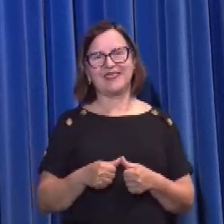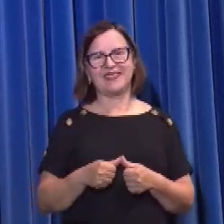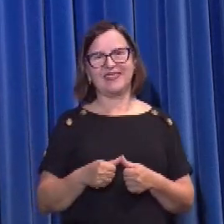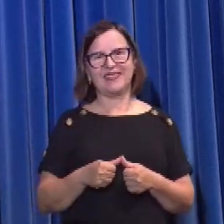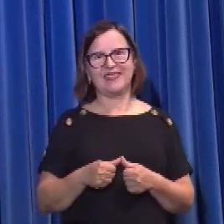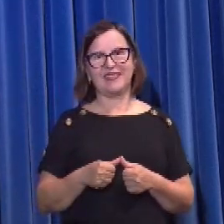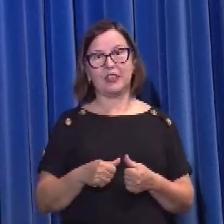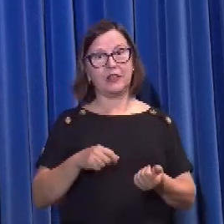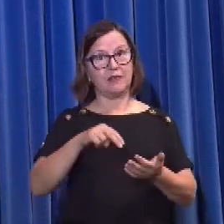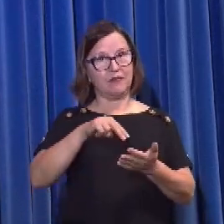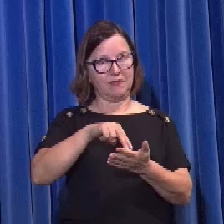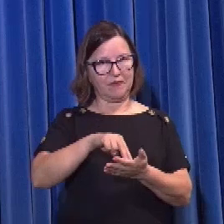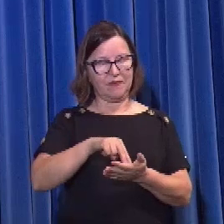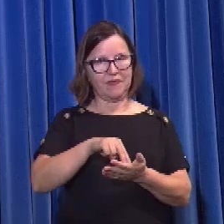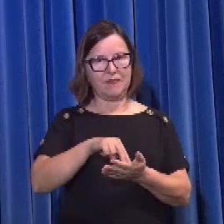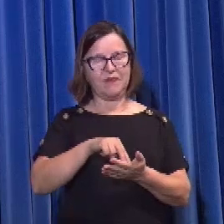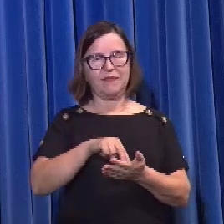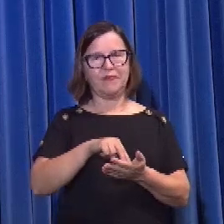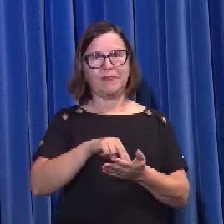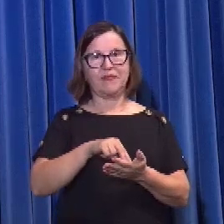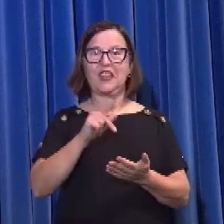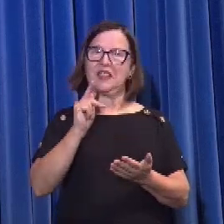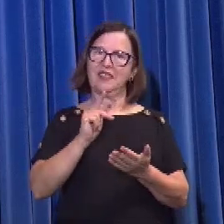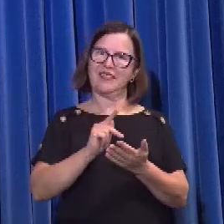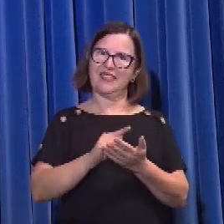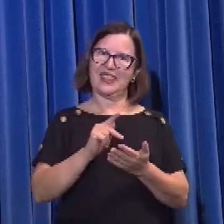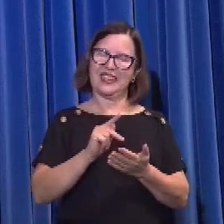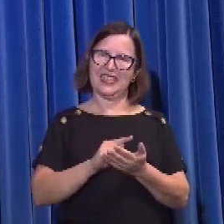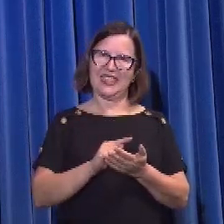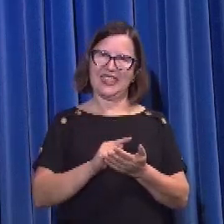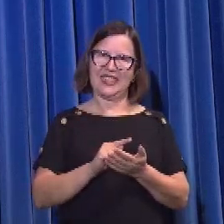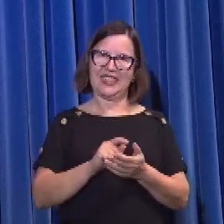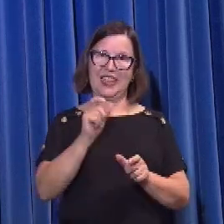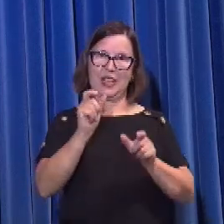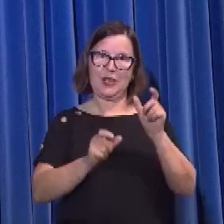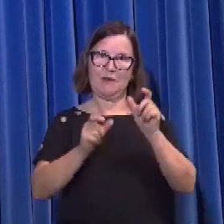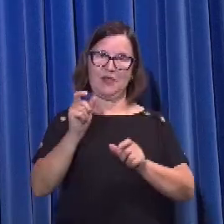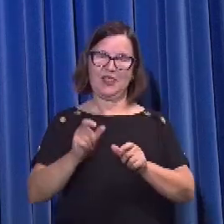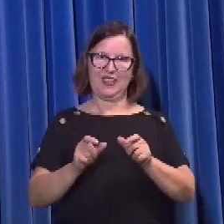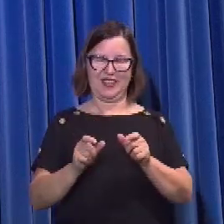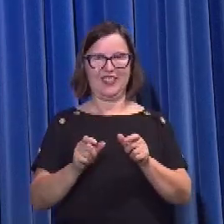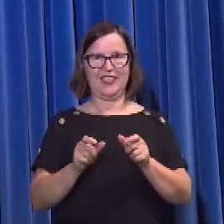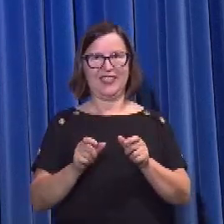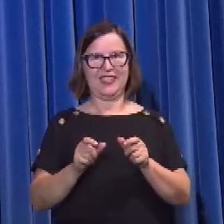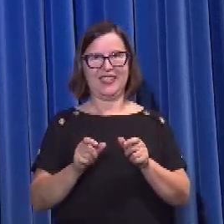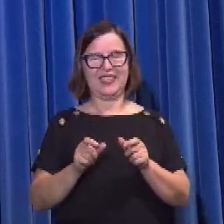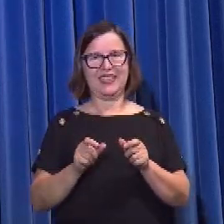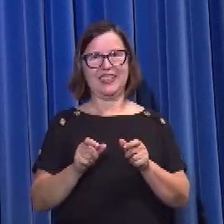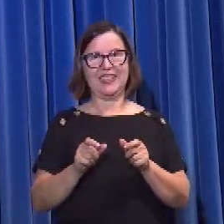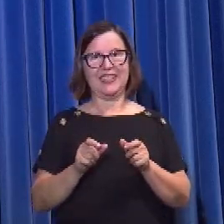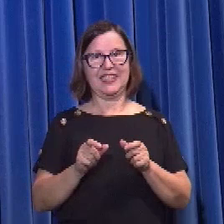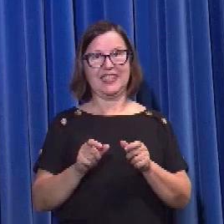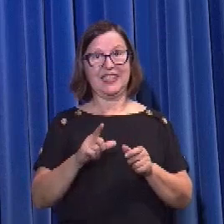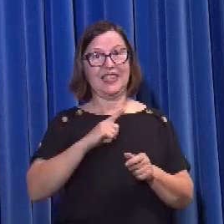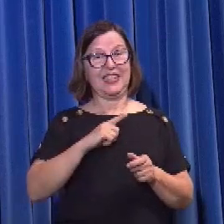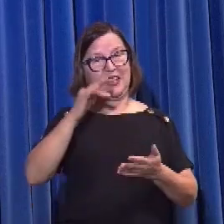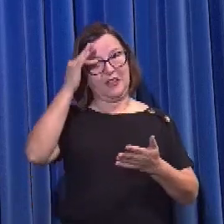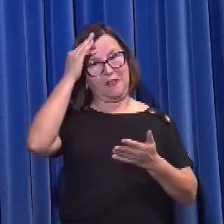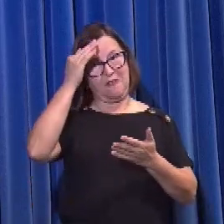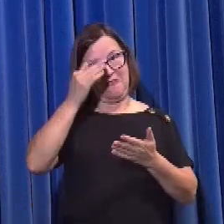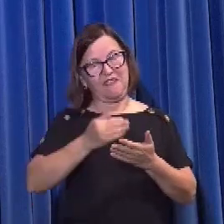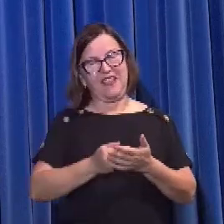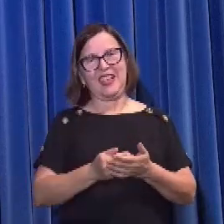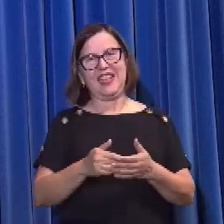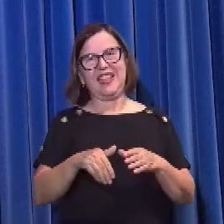A perseverança é a verdade de que aqueles que foram levados à fé em Jesus Cristo, isto é, aqueles